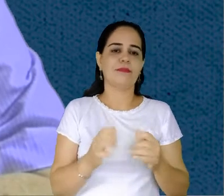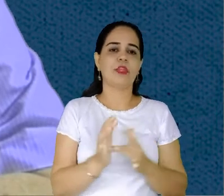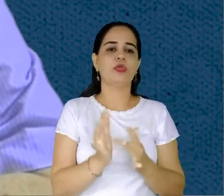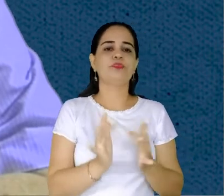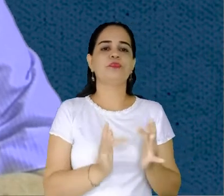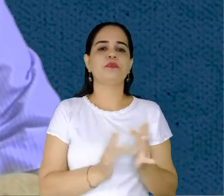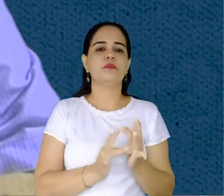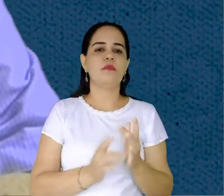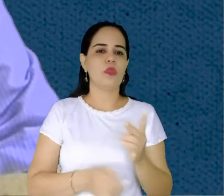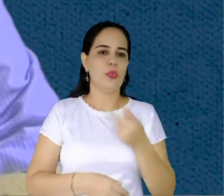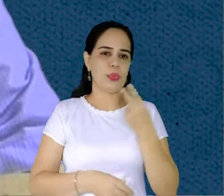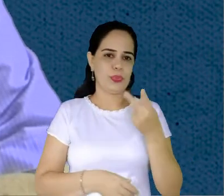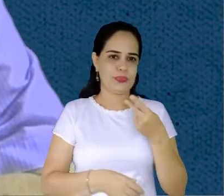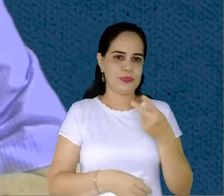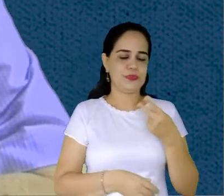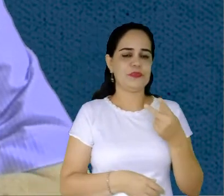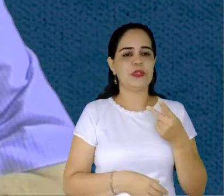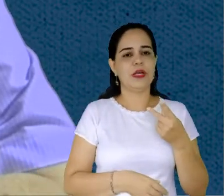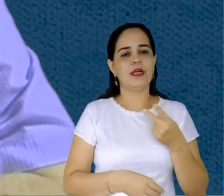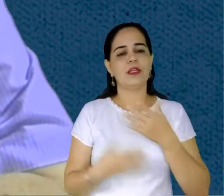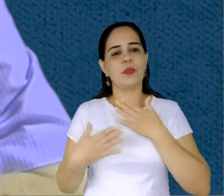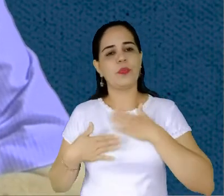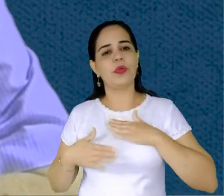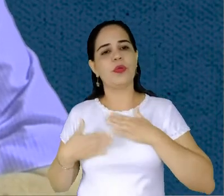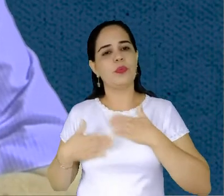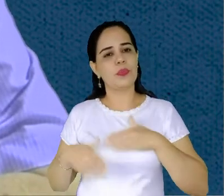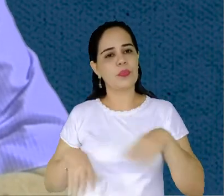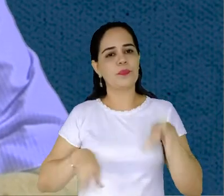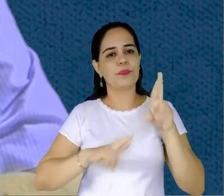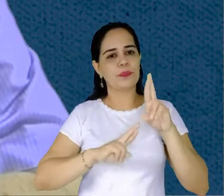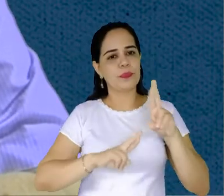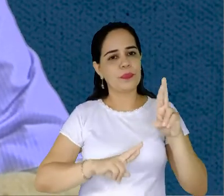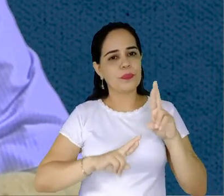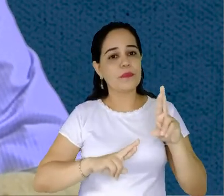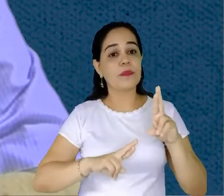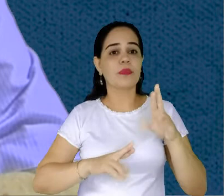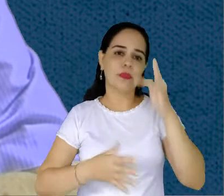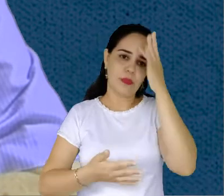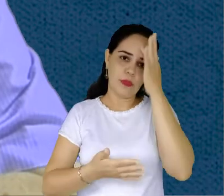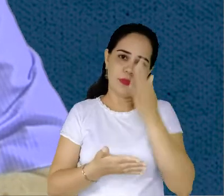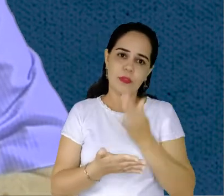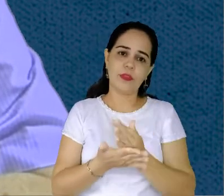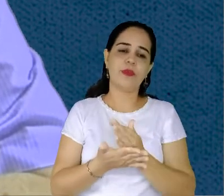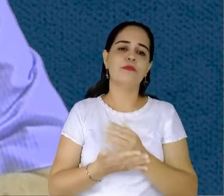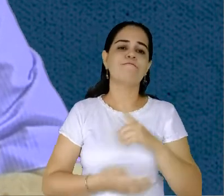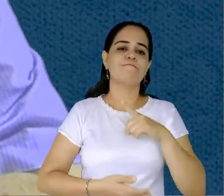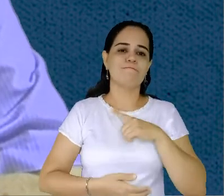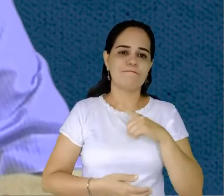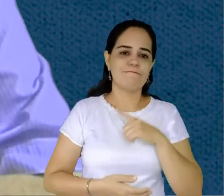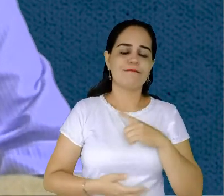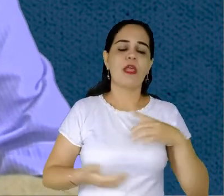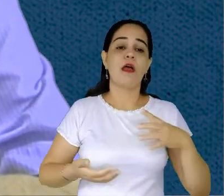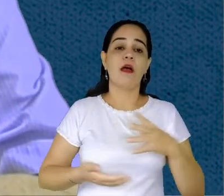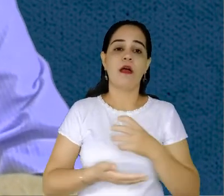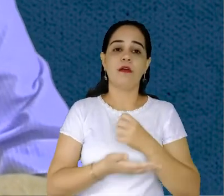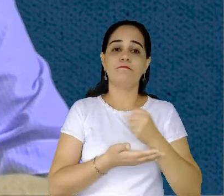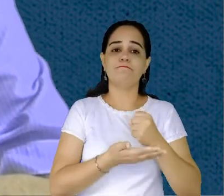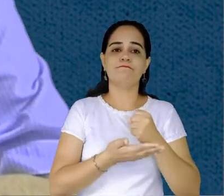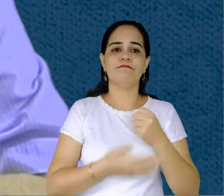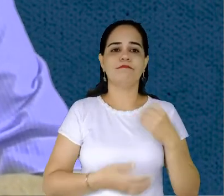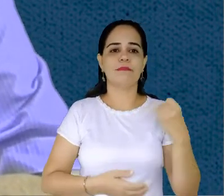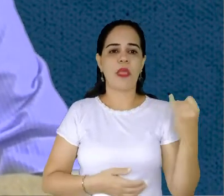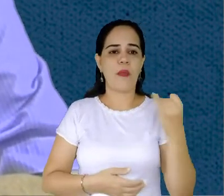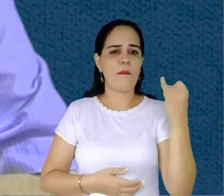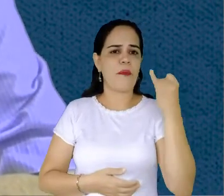Ele mesmo lhe diz, é na perseverança e na calma que está a nossa salvação. É preciso